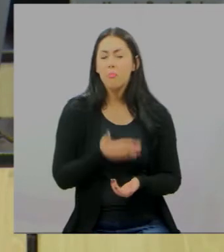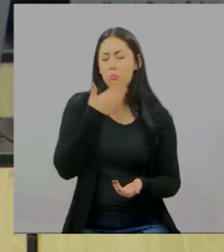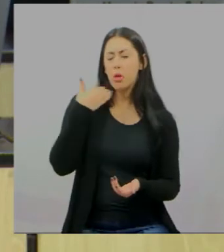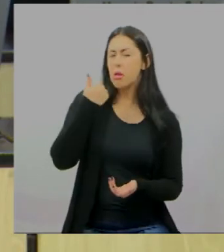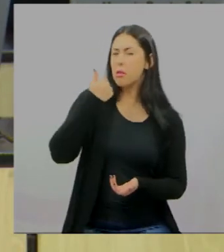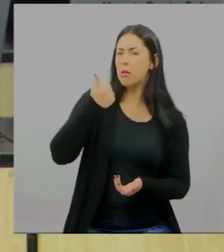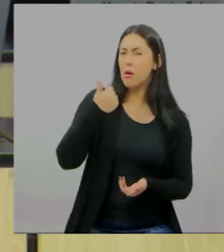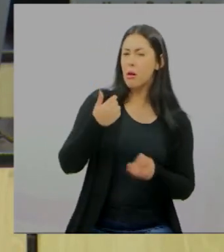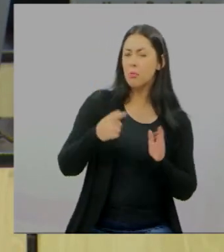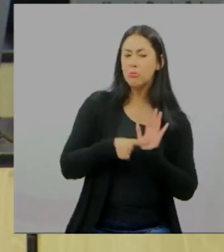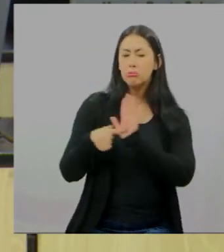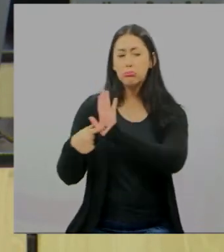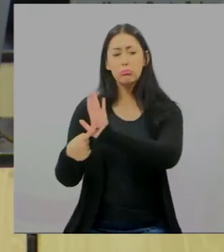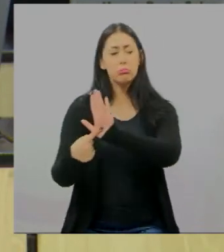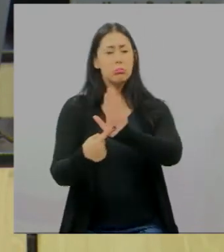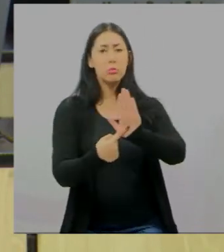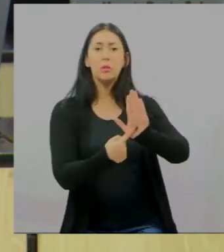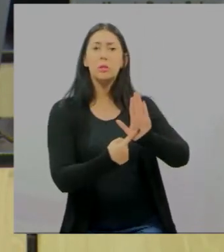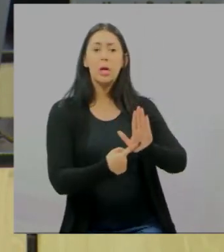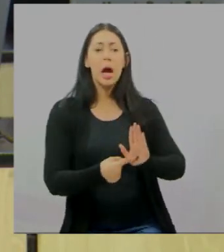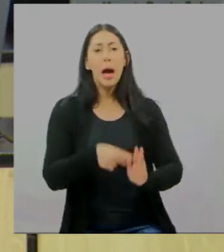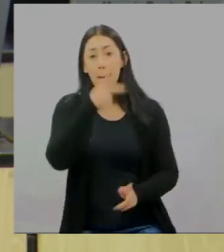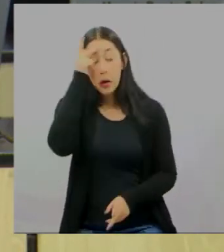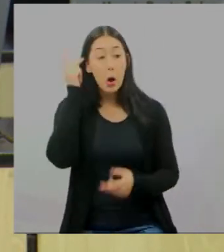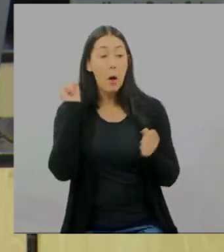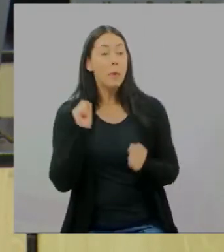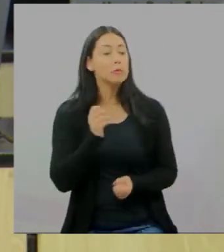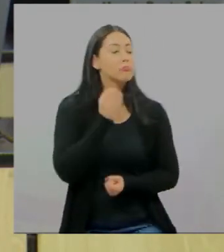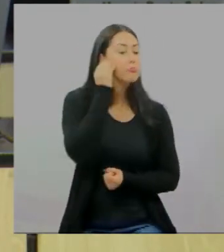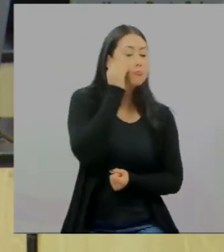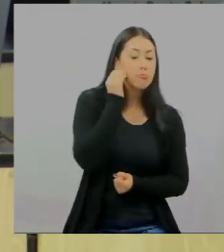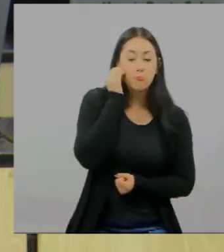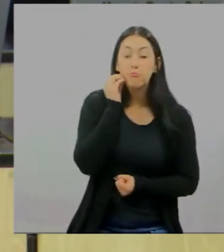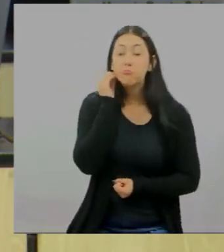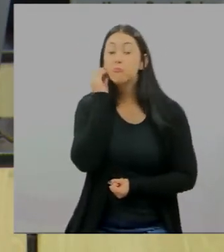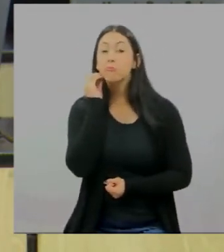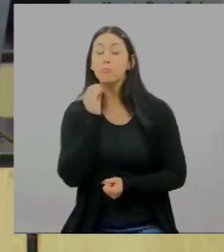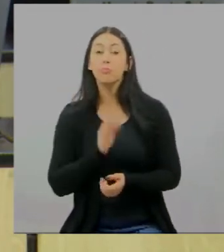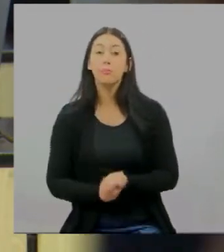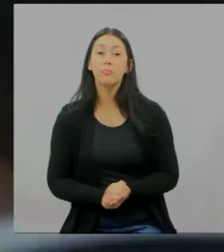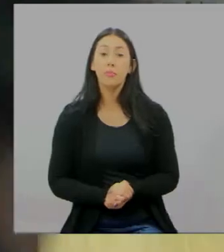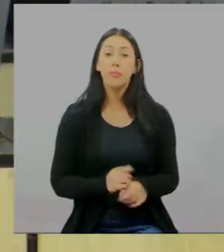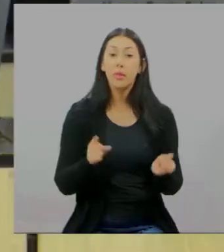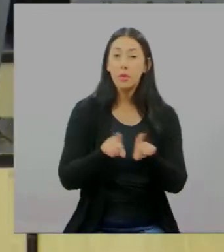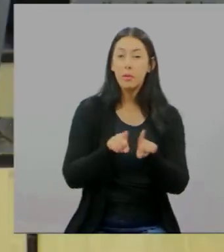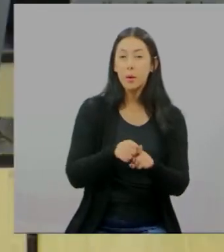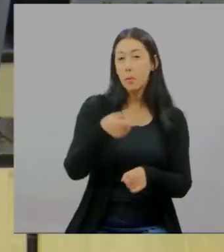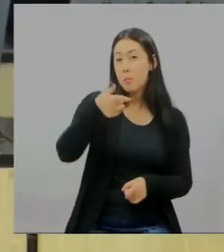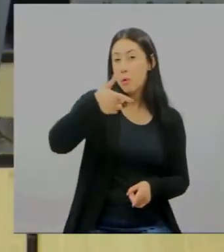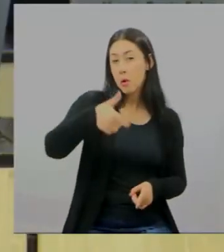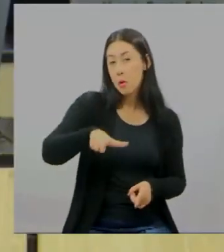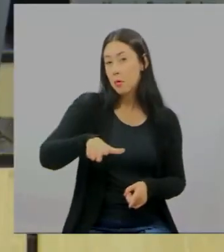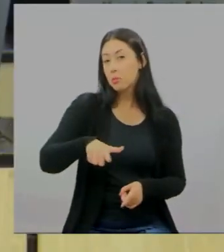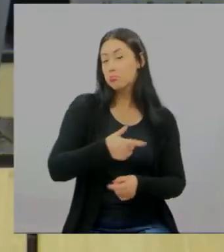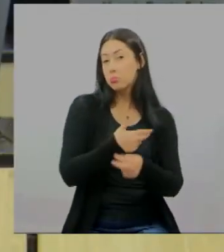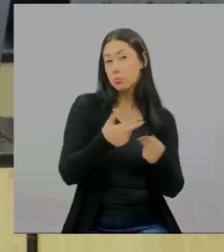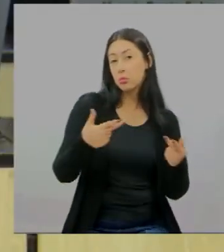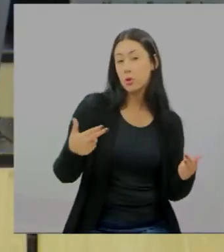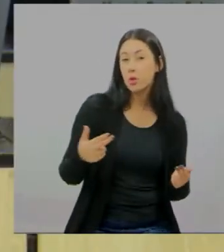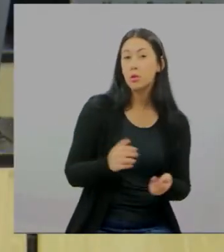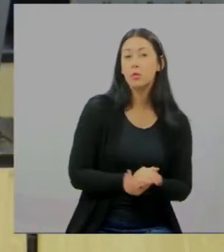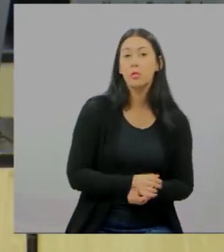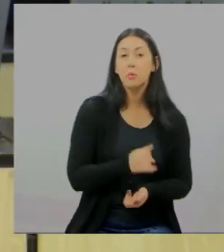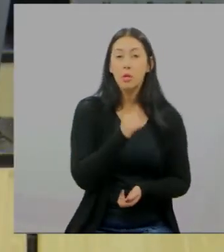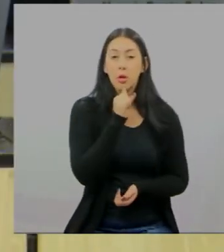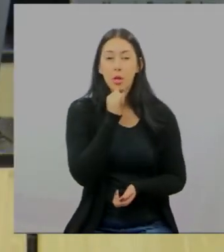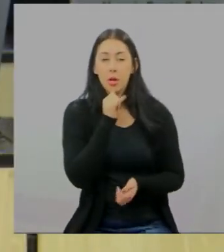promovendo o turismo através de circuito gastronômico e cultural. Considerando outras iniciativas que dão o destaque à gastronomia, a Feira de Domingo, o Festival